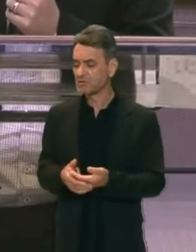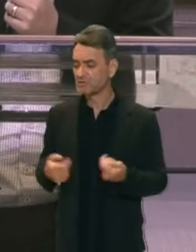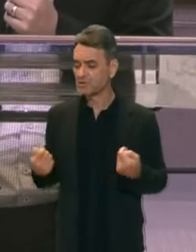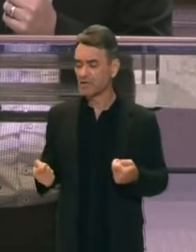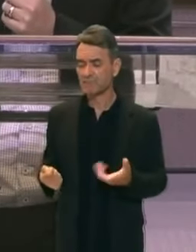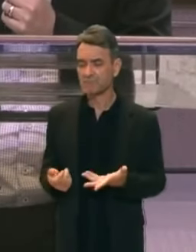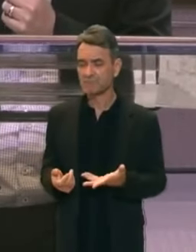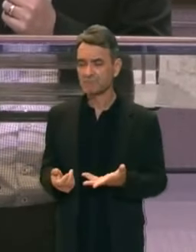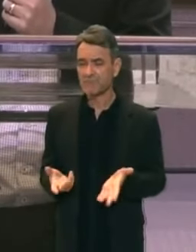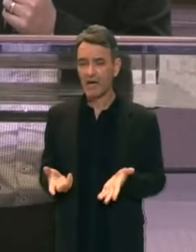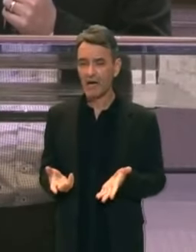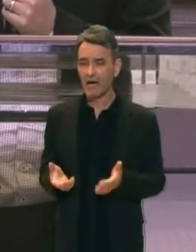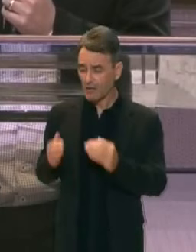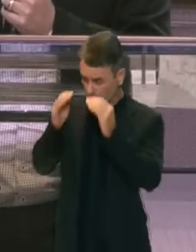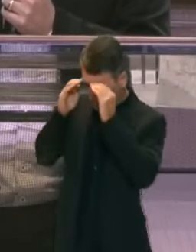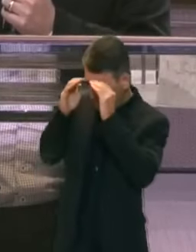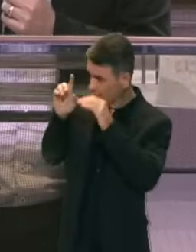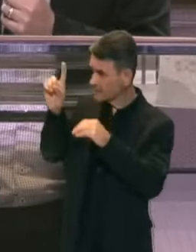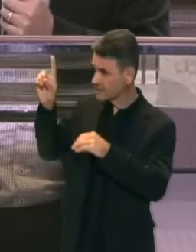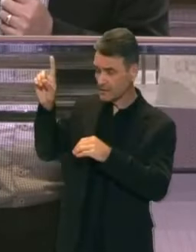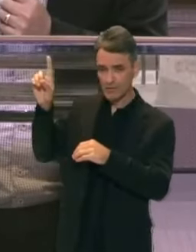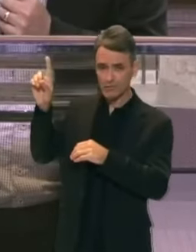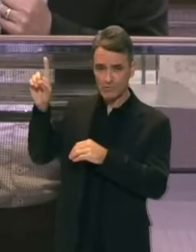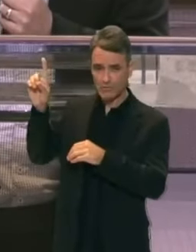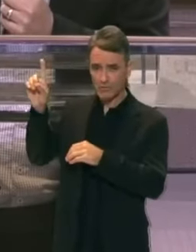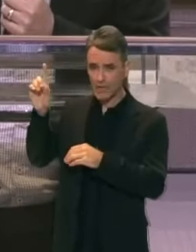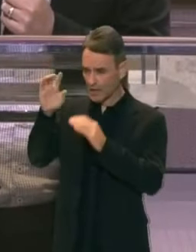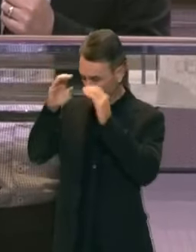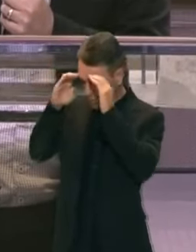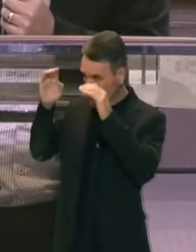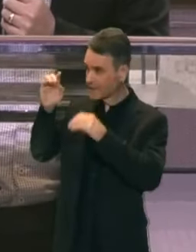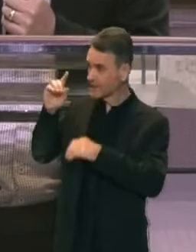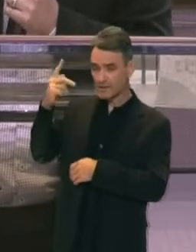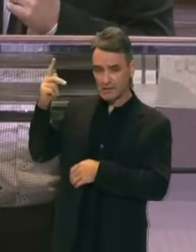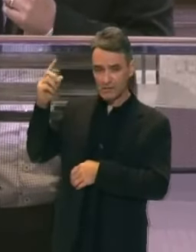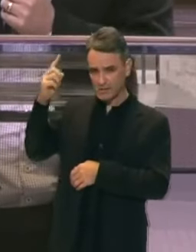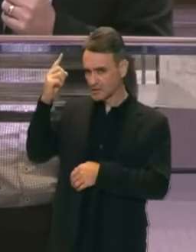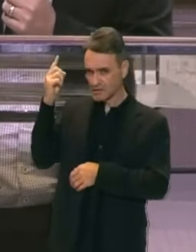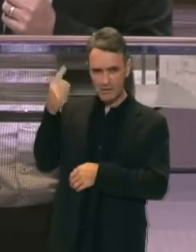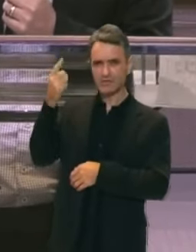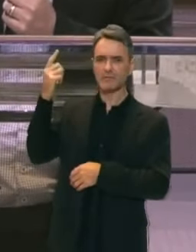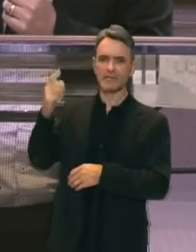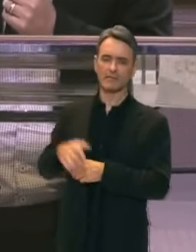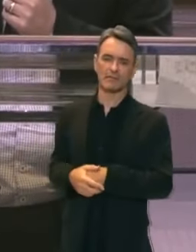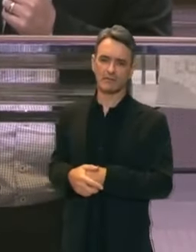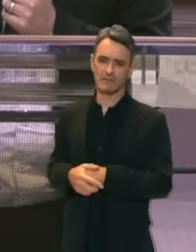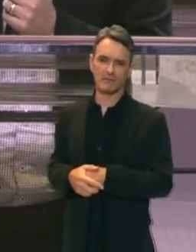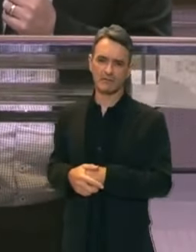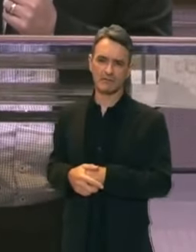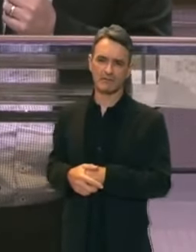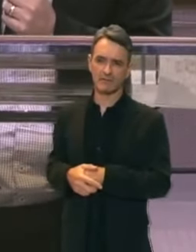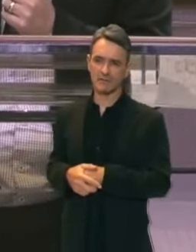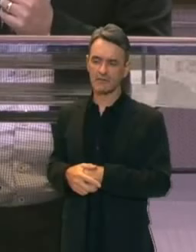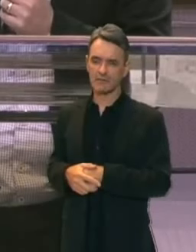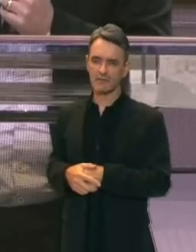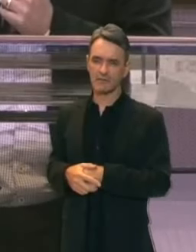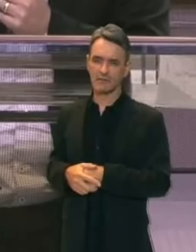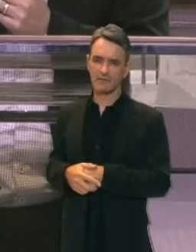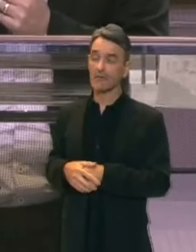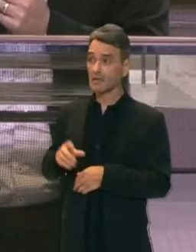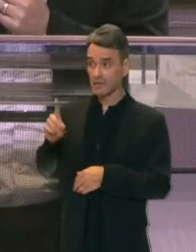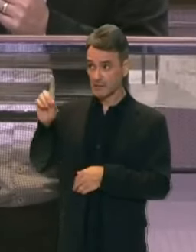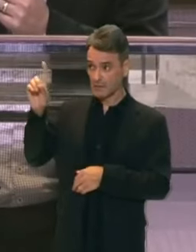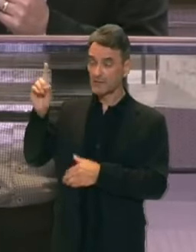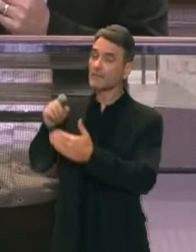seus mandamentos, porque isso é o dever de cada pessoa, porque Deus há de